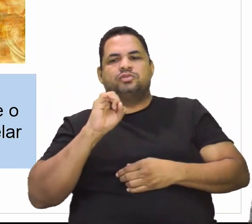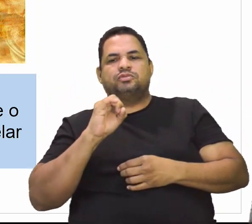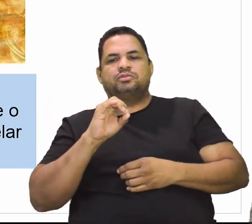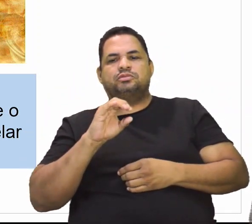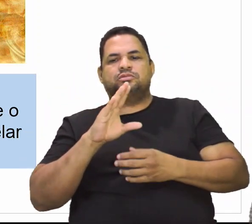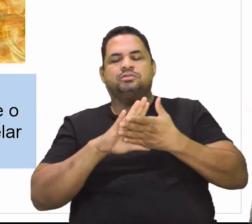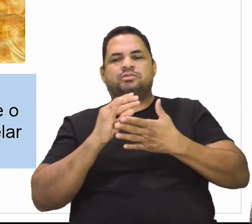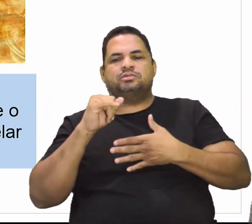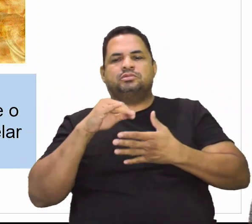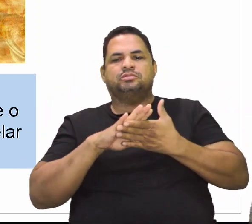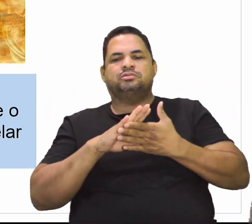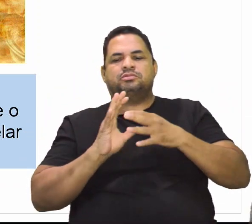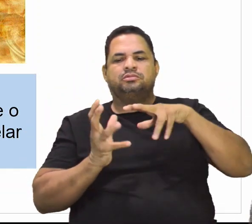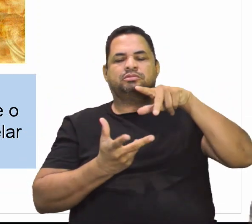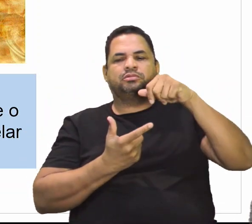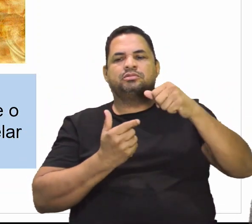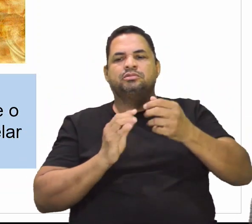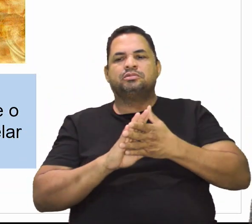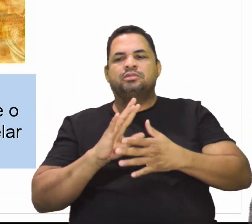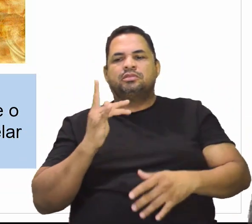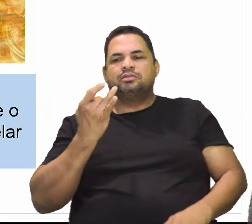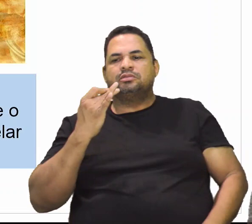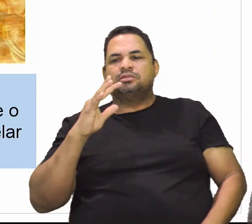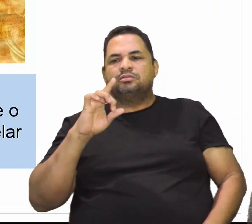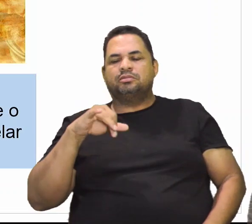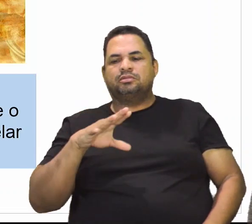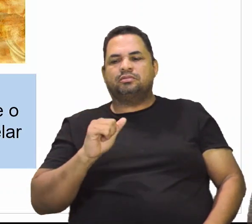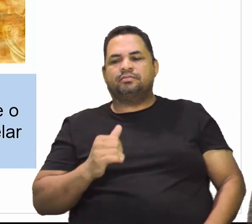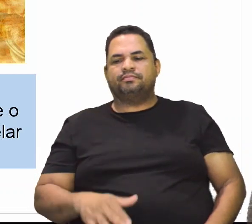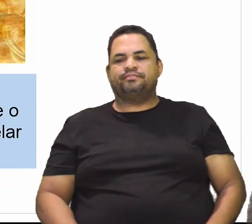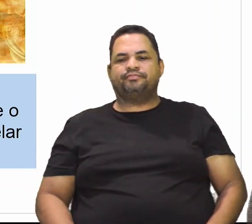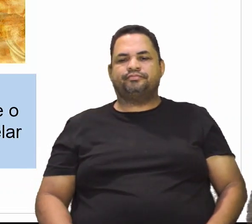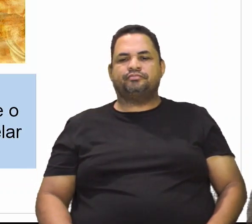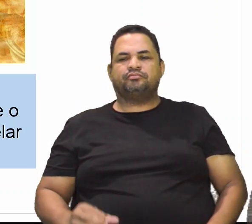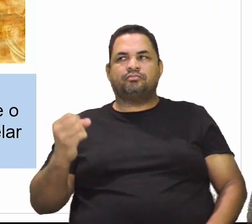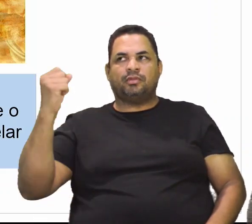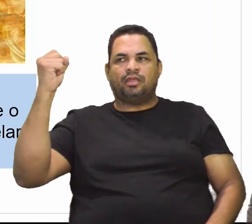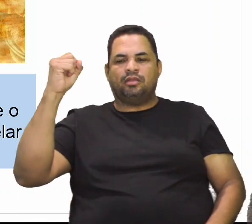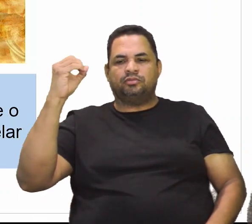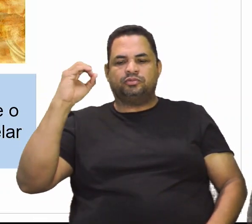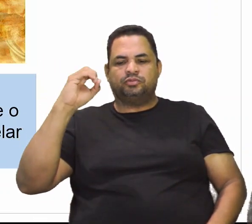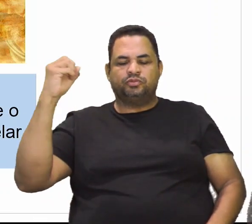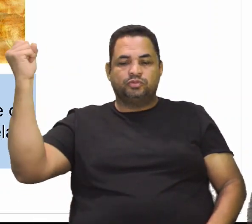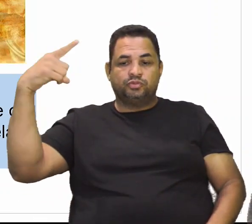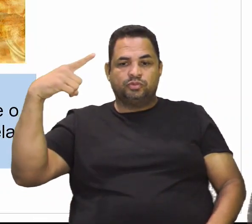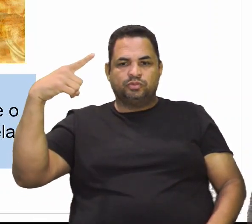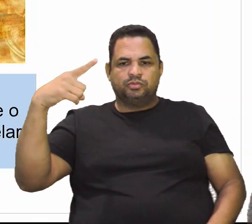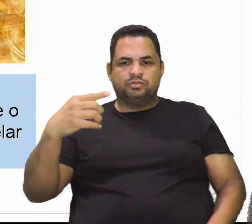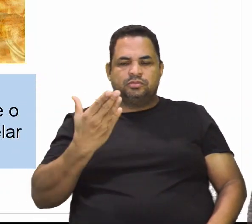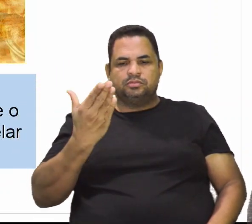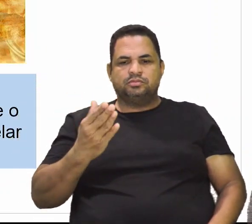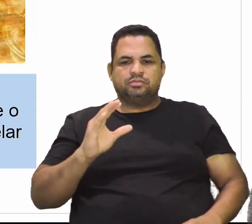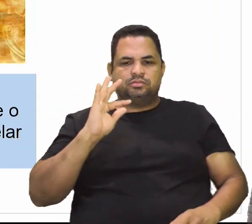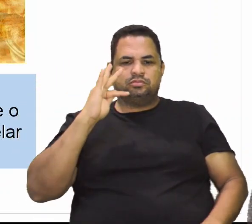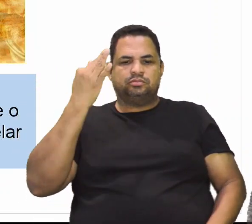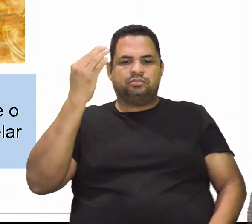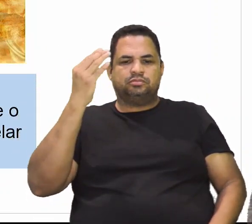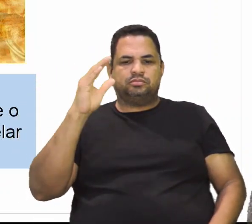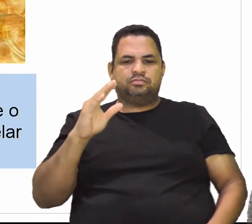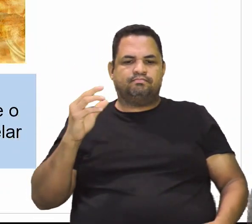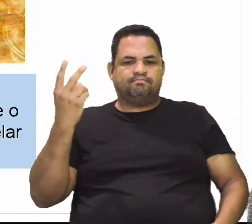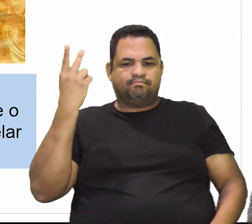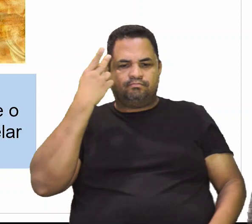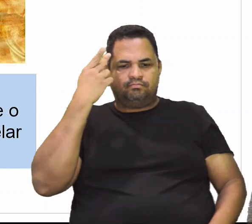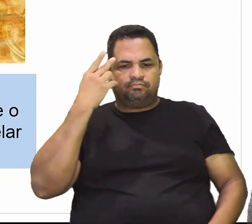Terra era o centro do universo, pelo heliocentrismo, que dizia que era o Sol. Então, os fenômenos naturais, eles